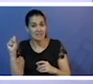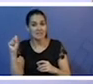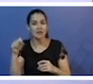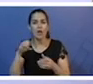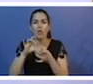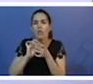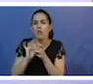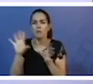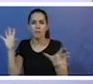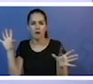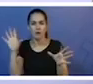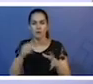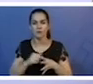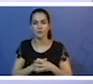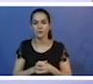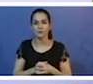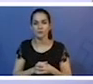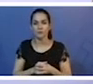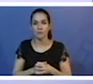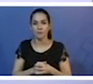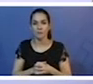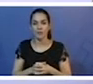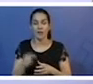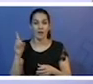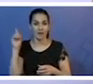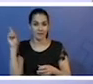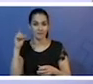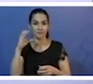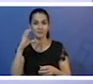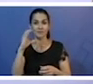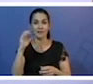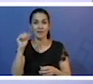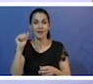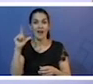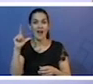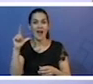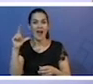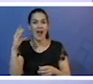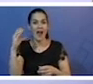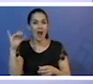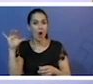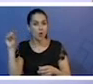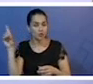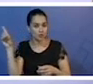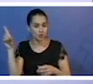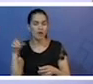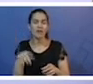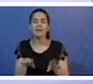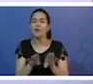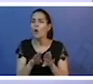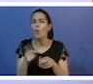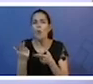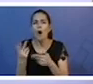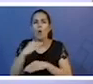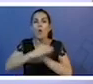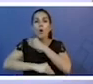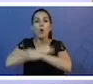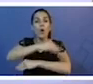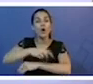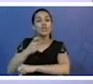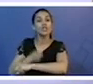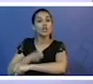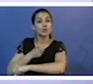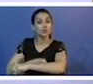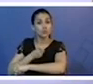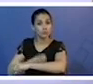O sulfato de cálcio. Ele é utilizado como gesso e encontra-se também na composição do giz